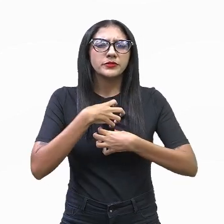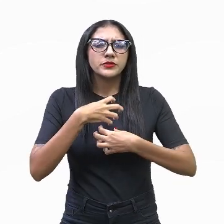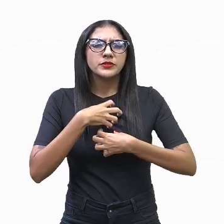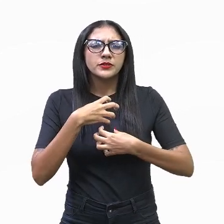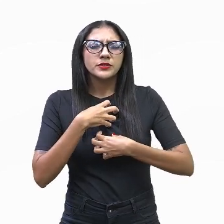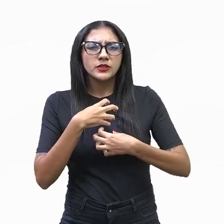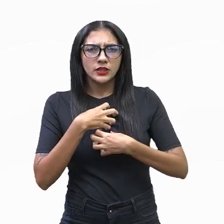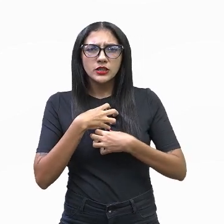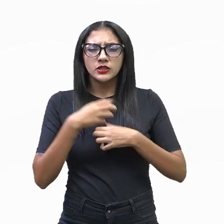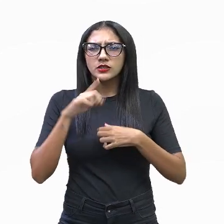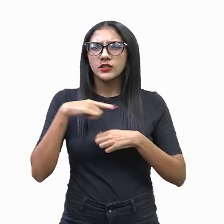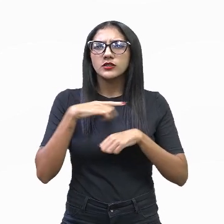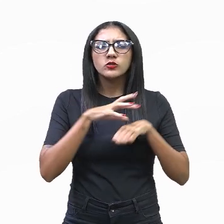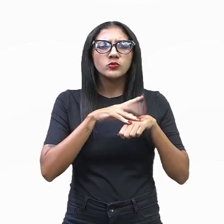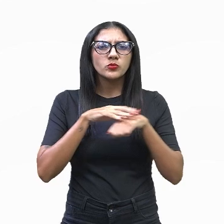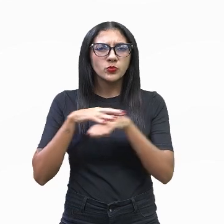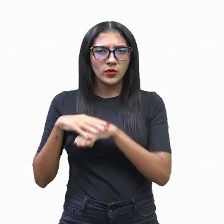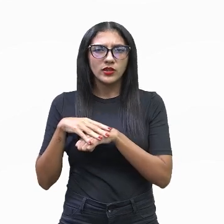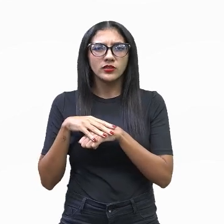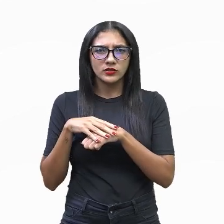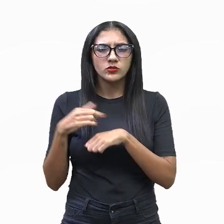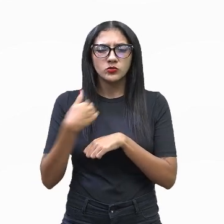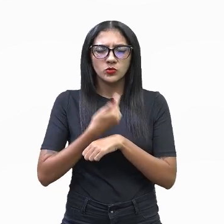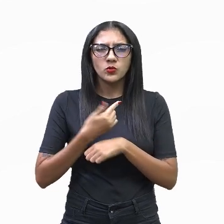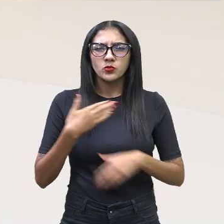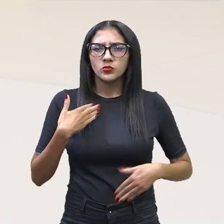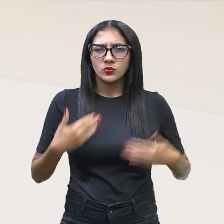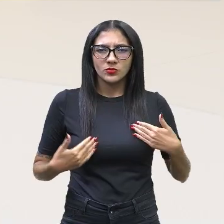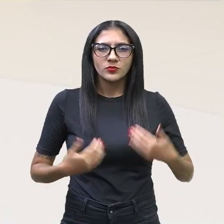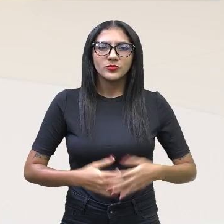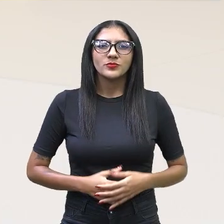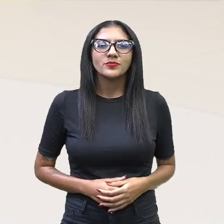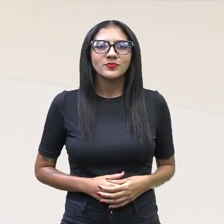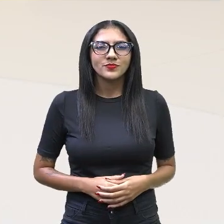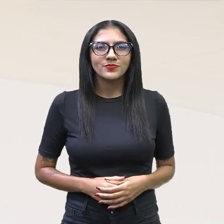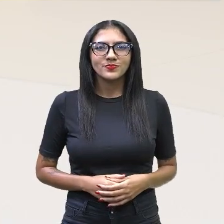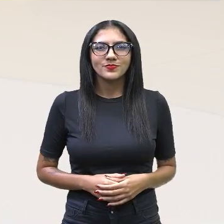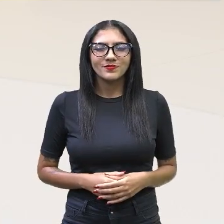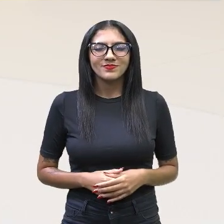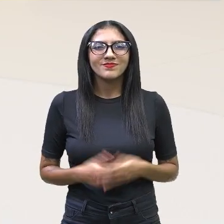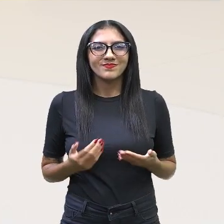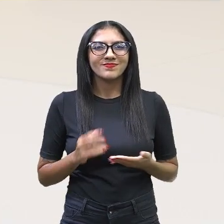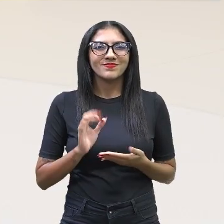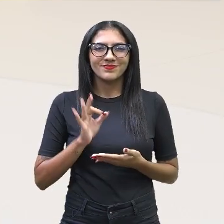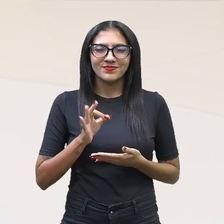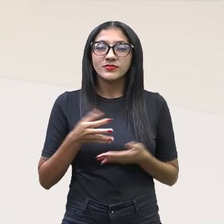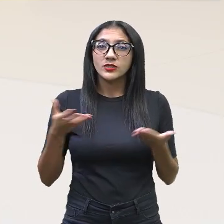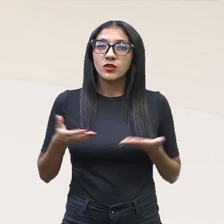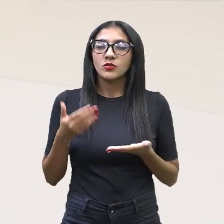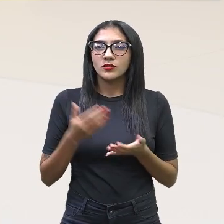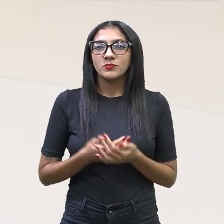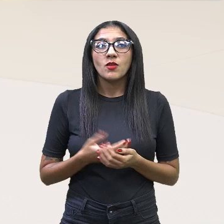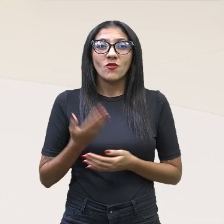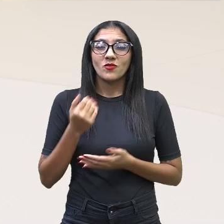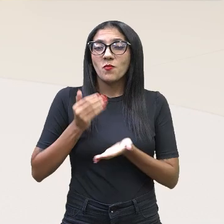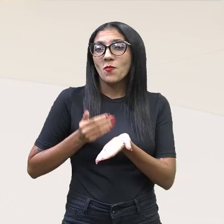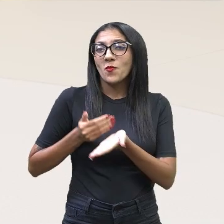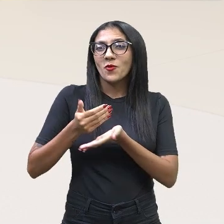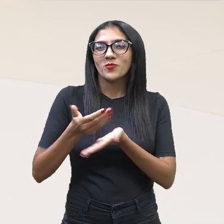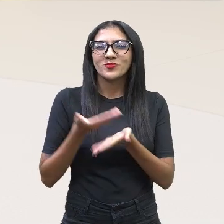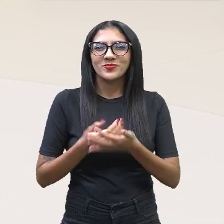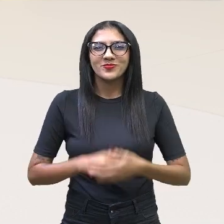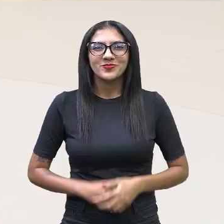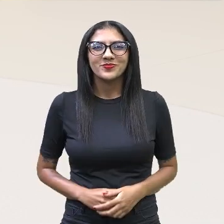doenças crônicas não transmissíveis, DCNT? É isso aí, sem mais delongas, vamos à